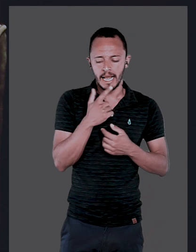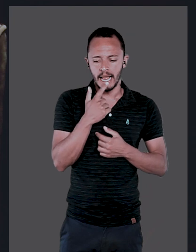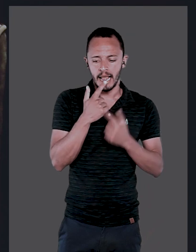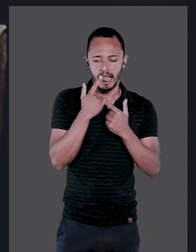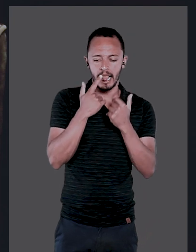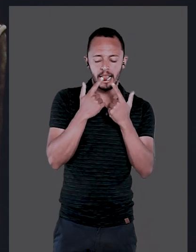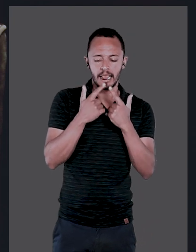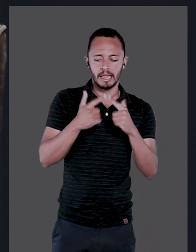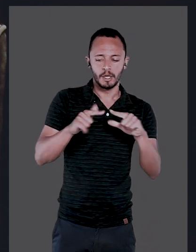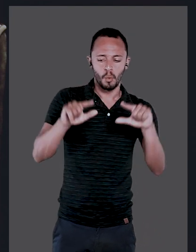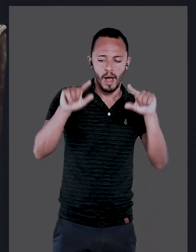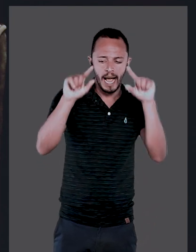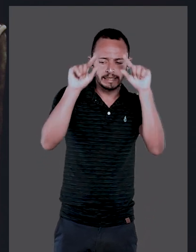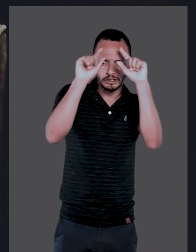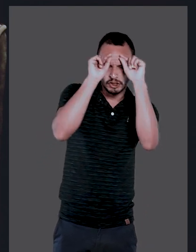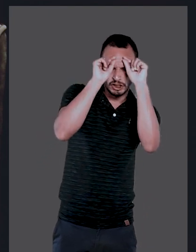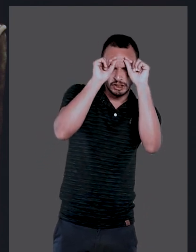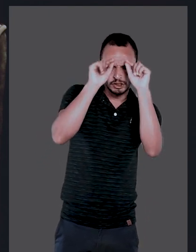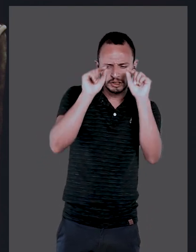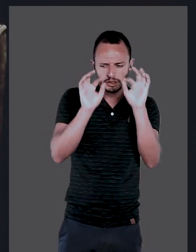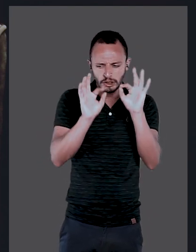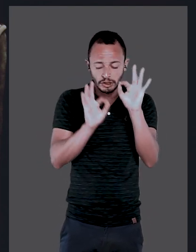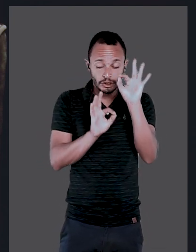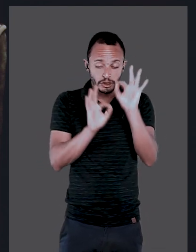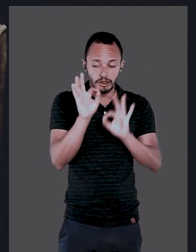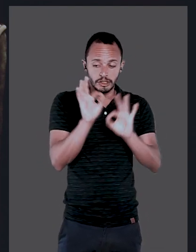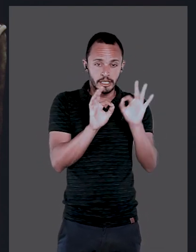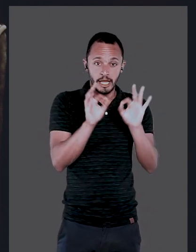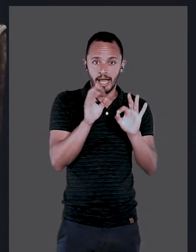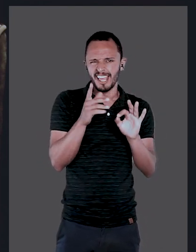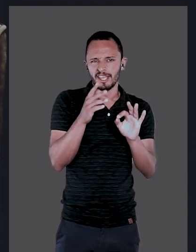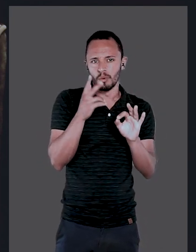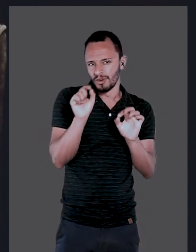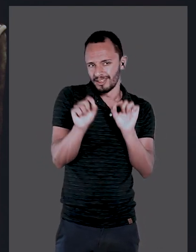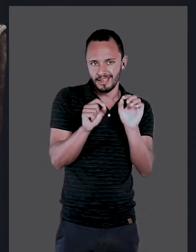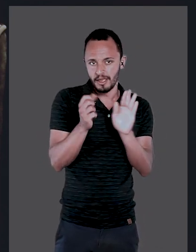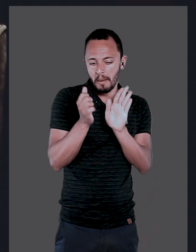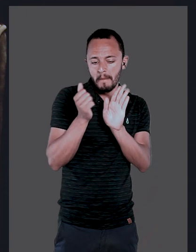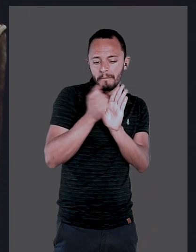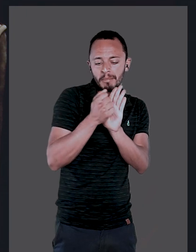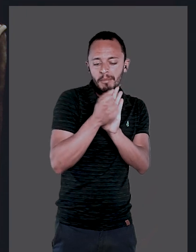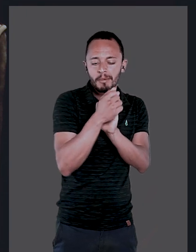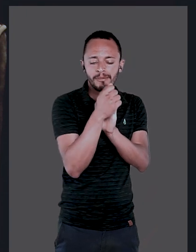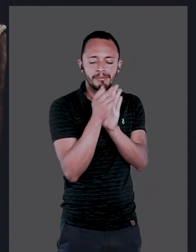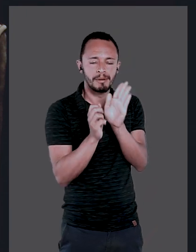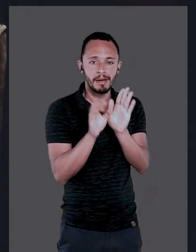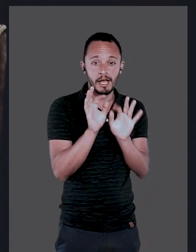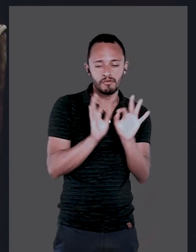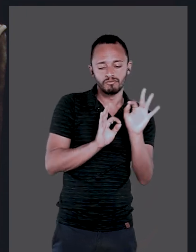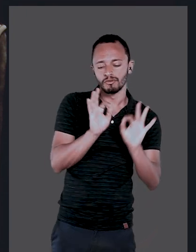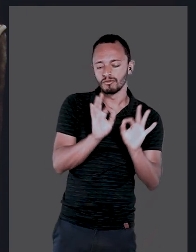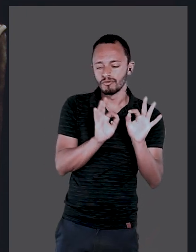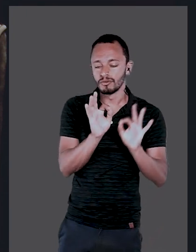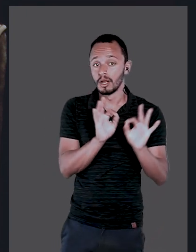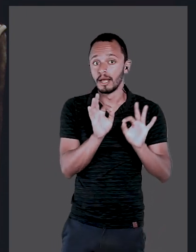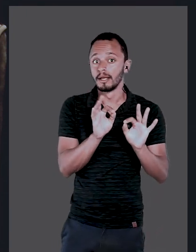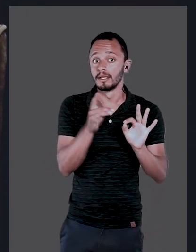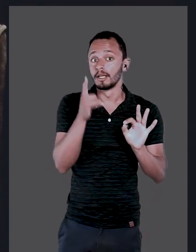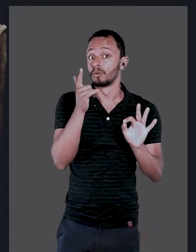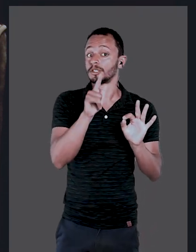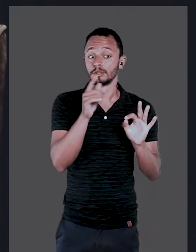espécie de pó mágico na linguagem e qualquer coisa chata fica meio